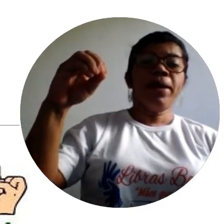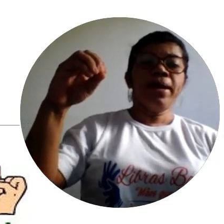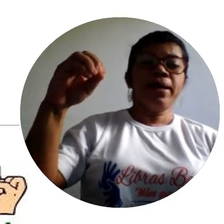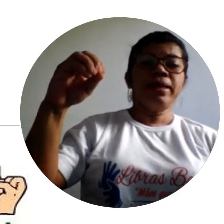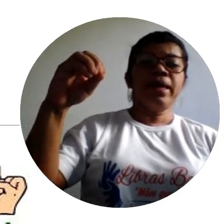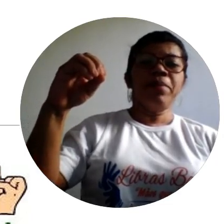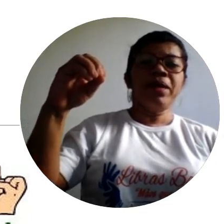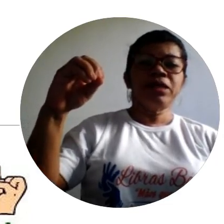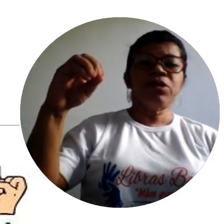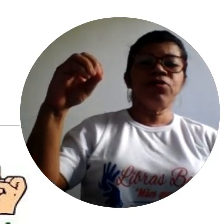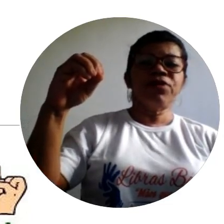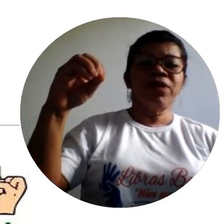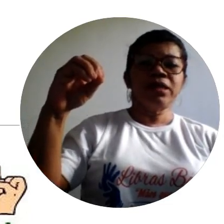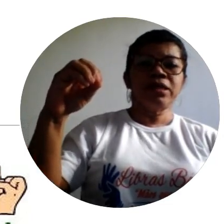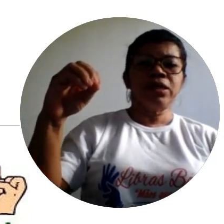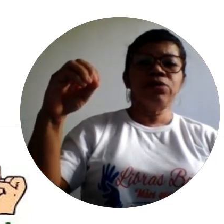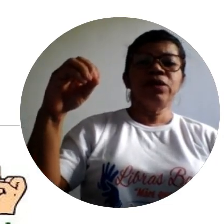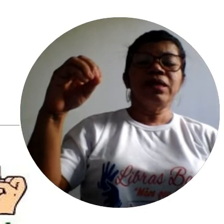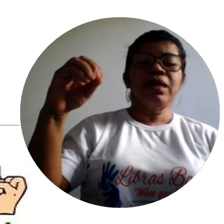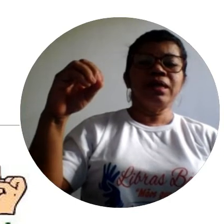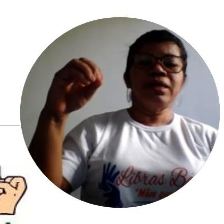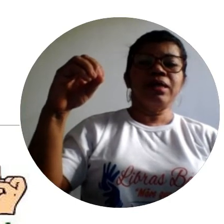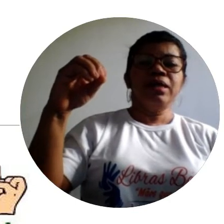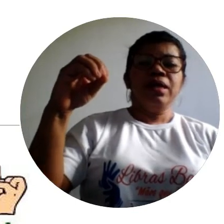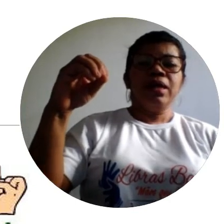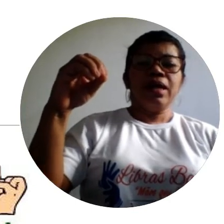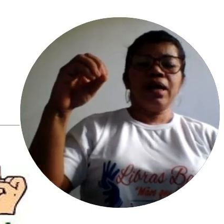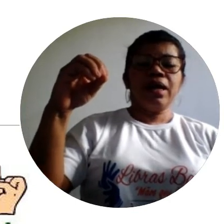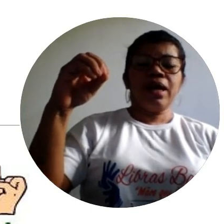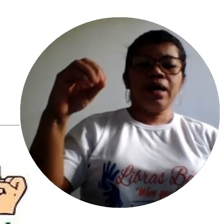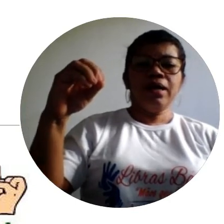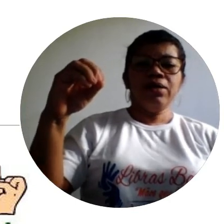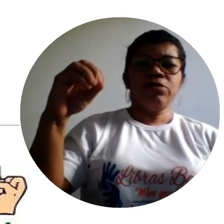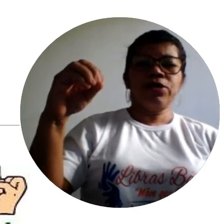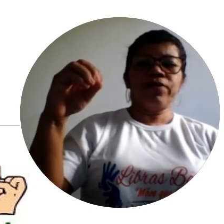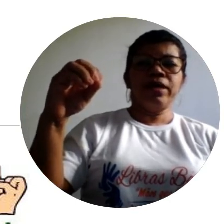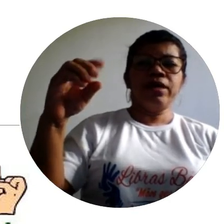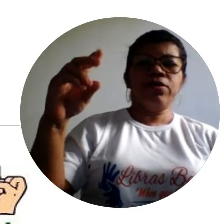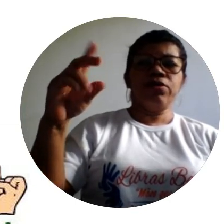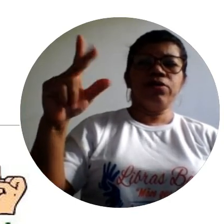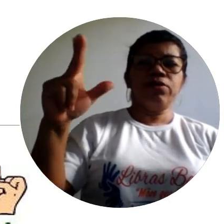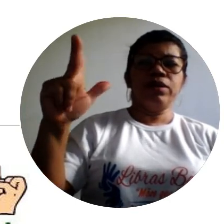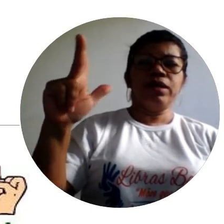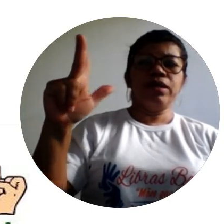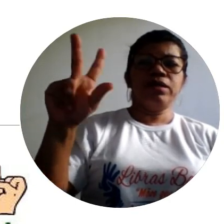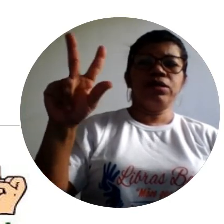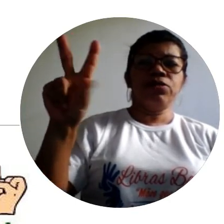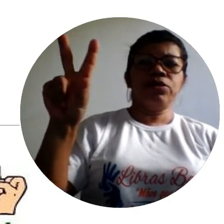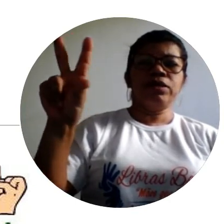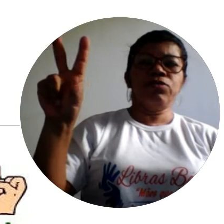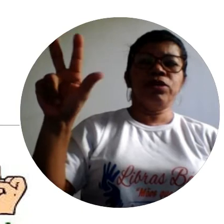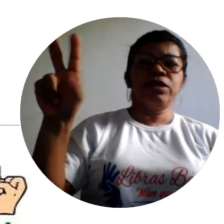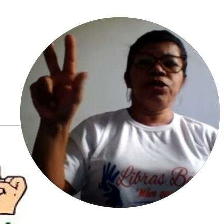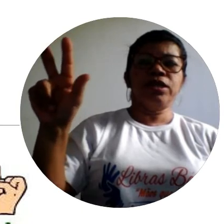O P tem a mesma configuração da letra K, como eu já falei, ó. Esses